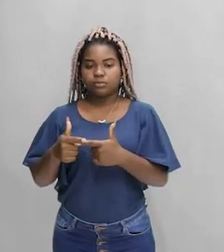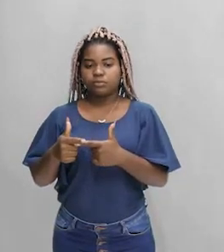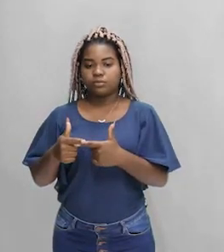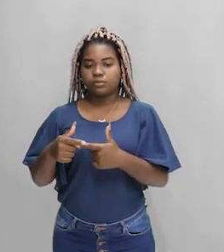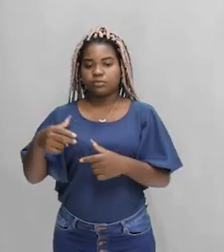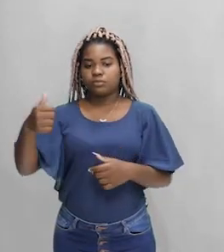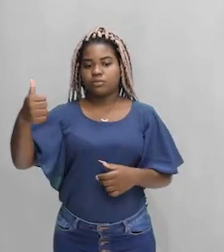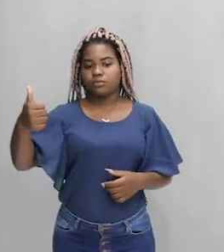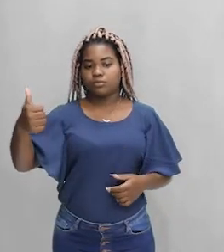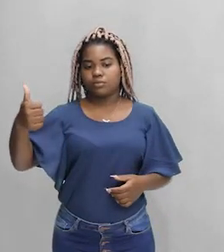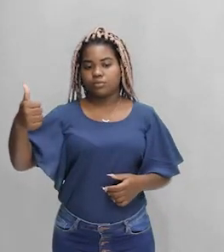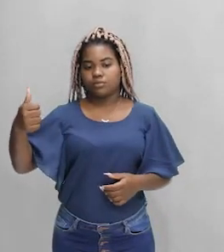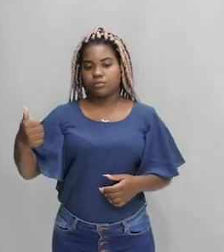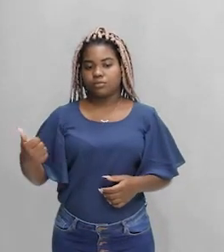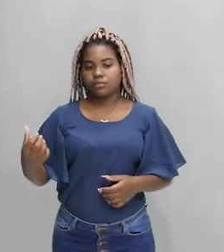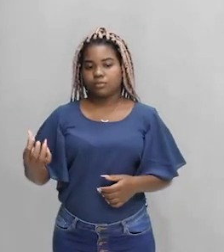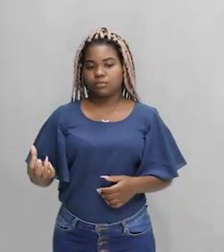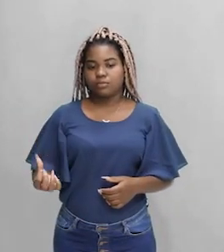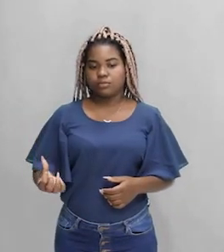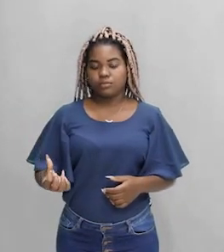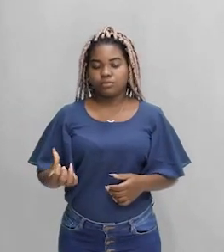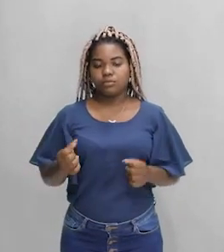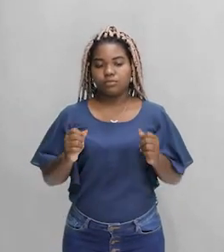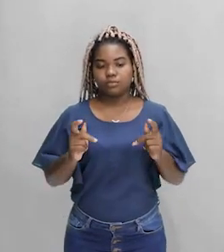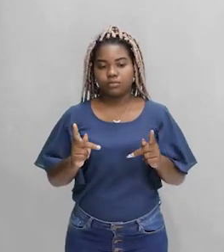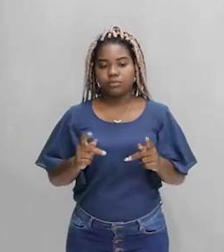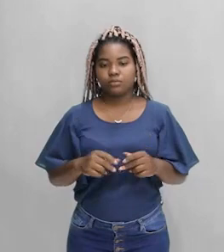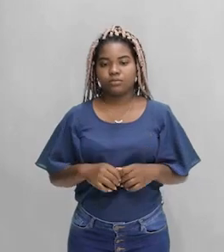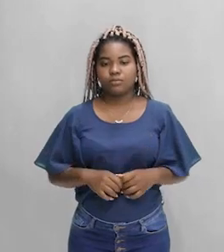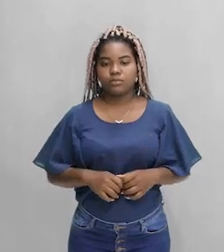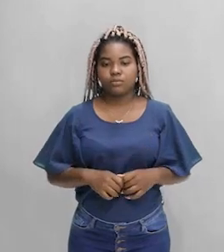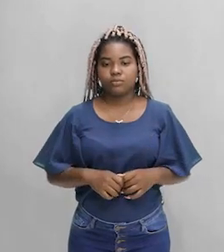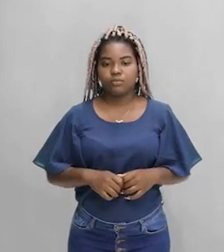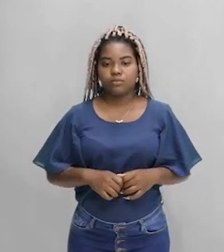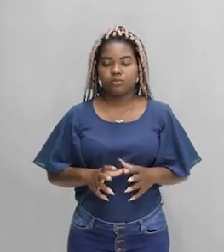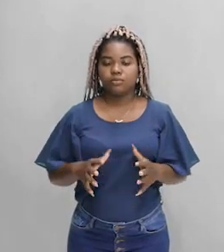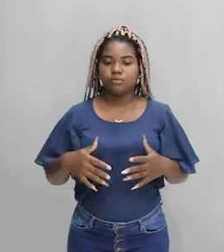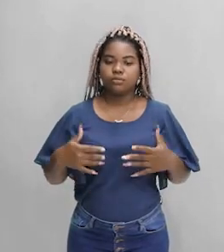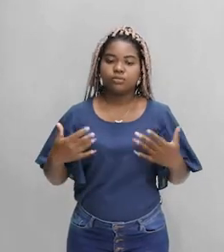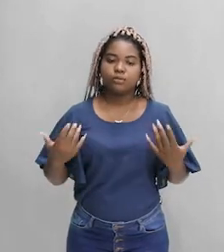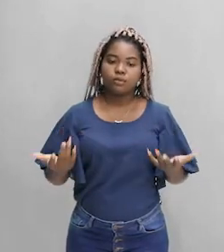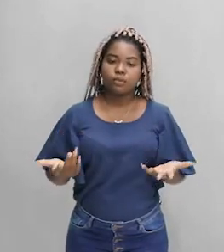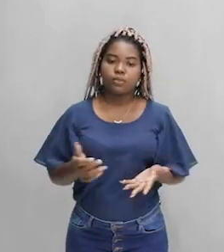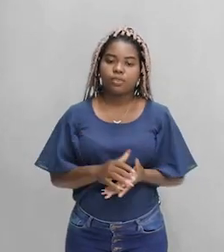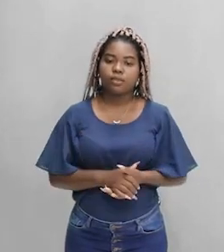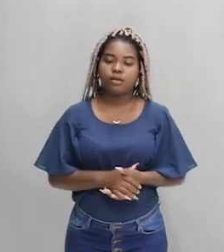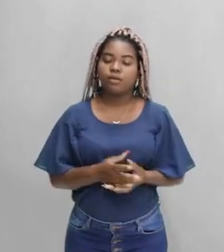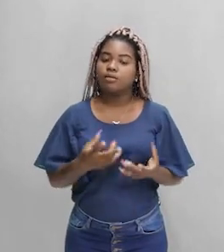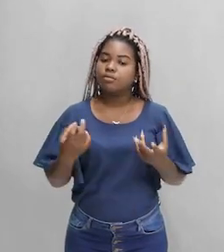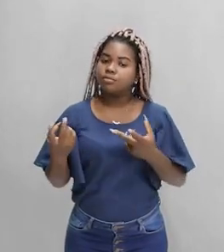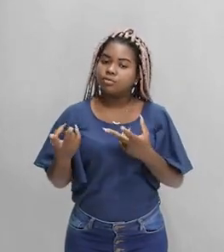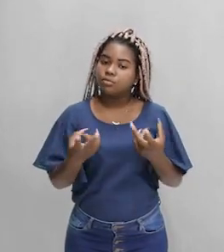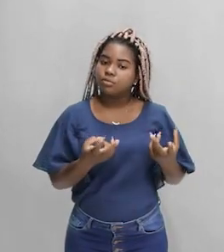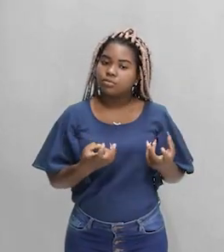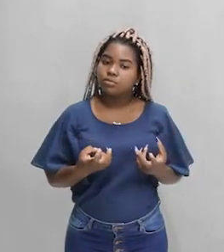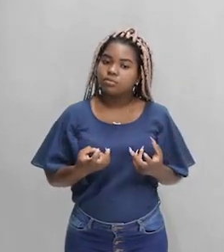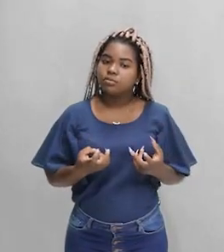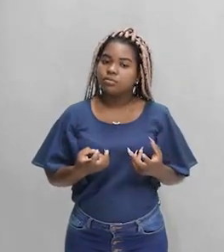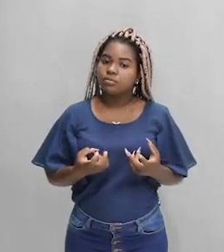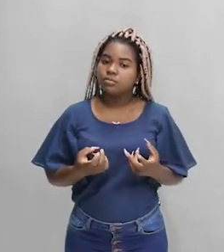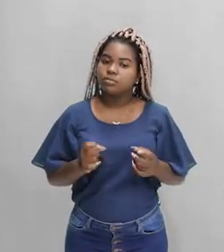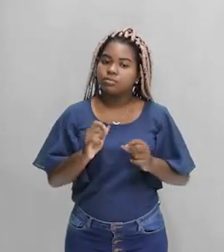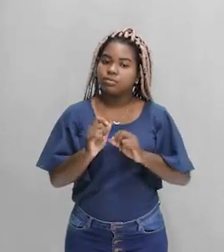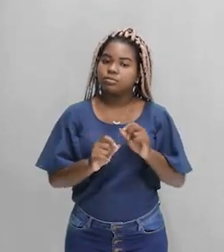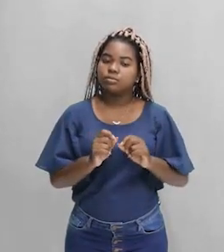e isso aí, o menor valor, corresponde ao número 1/16. Então, meu povo, perceba que aqui, o que